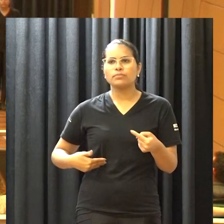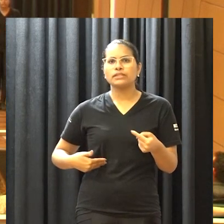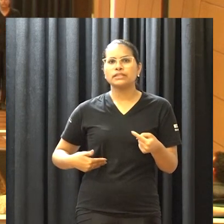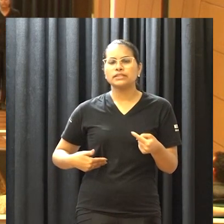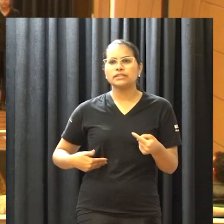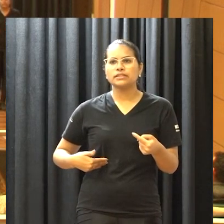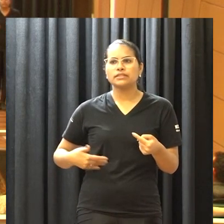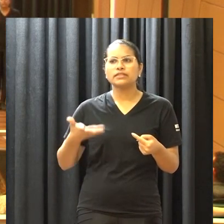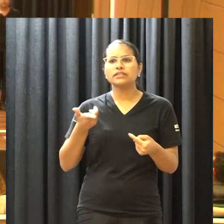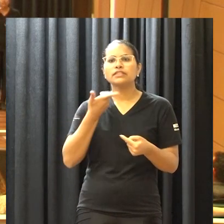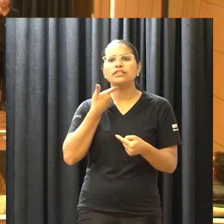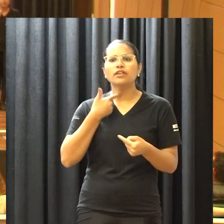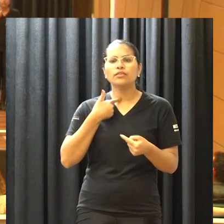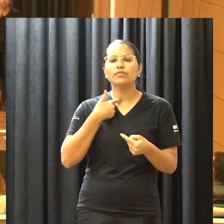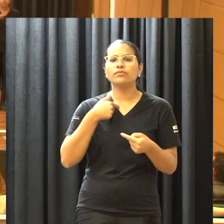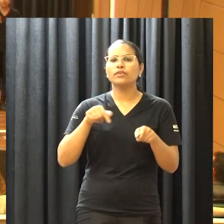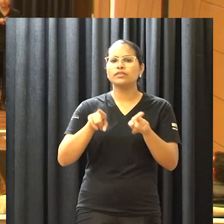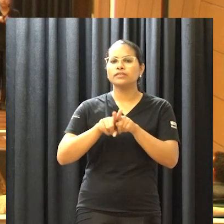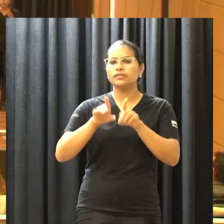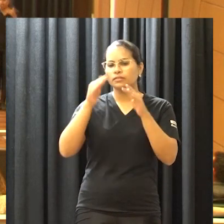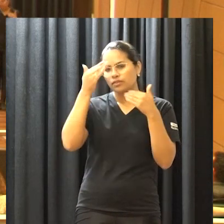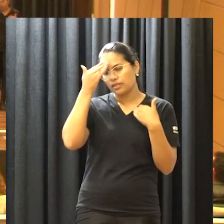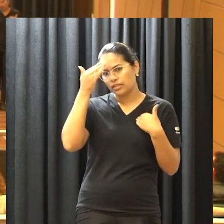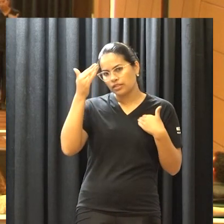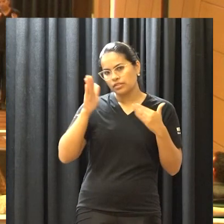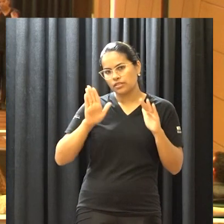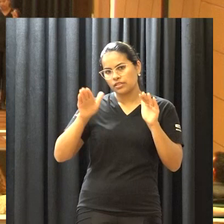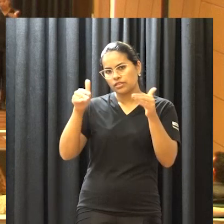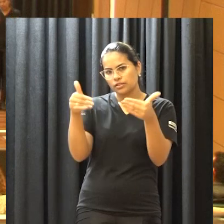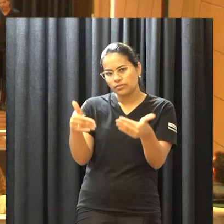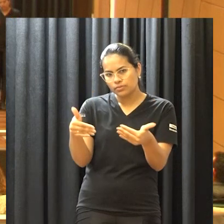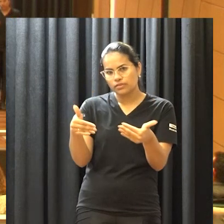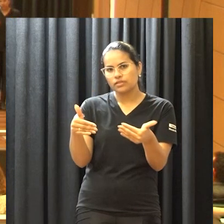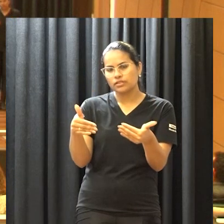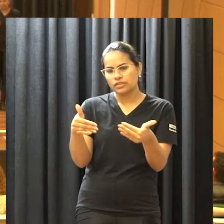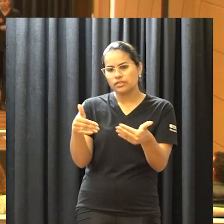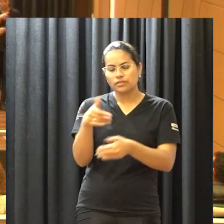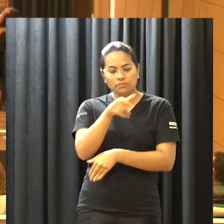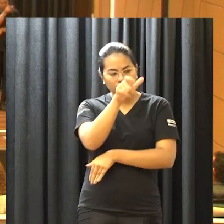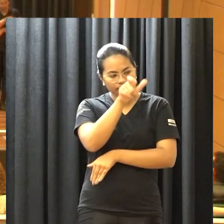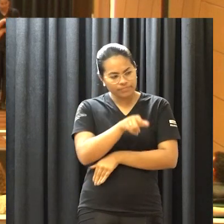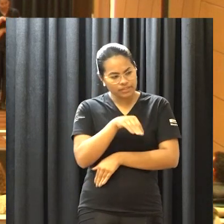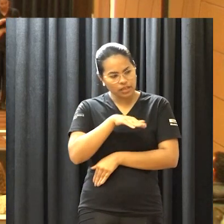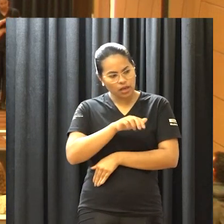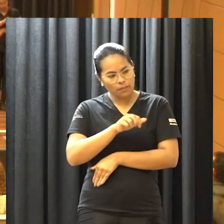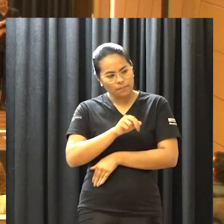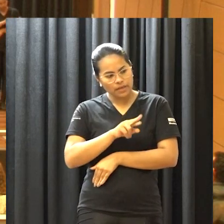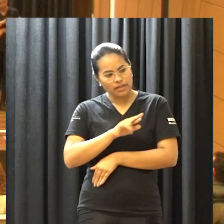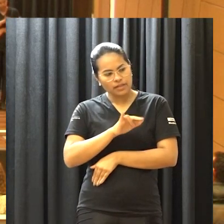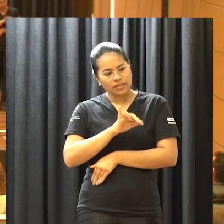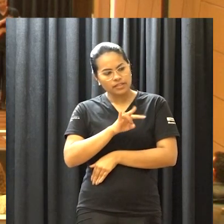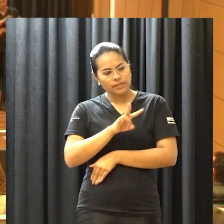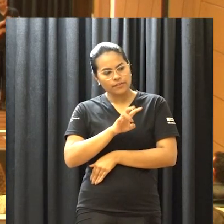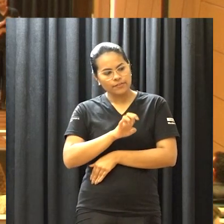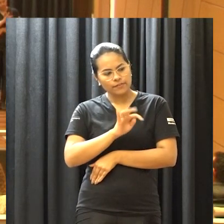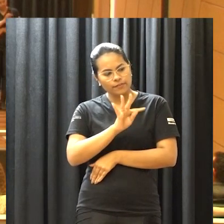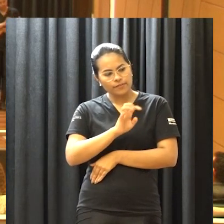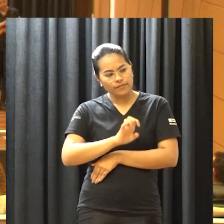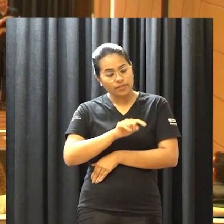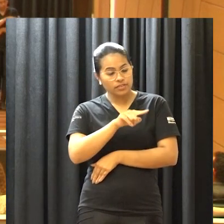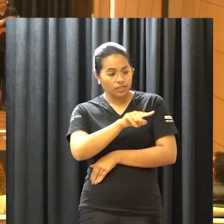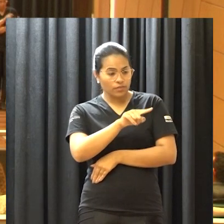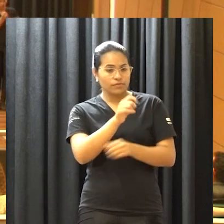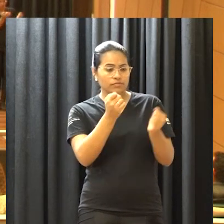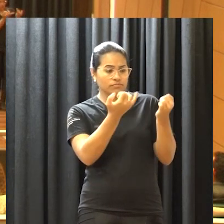queria fazer um agradecimento específico, assim, né? Gratidão para a senhora se colocar, né? Nesse lugar de uma pessoa com